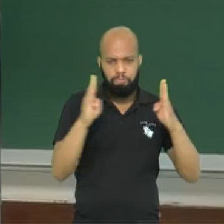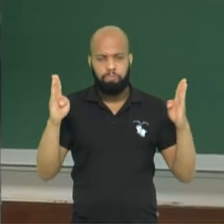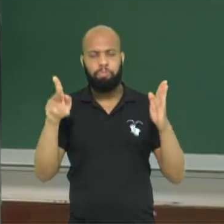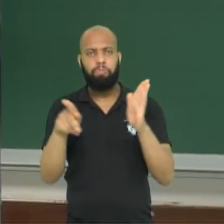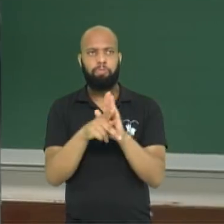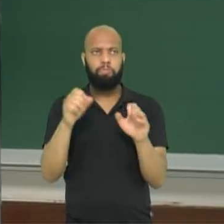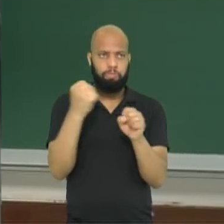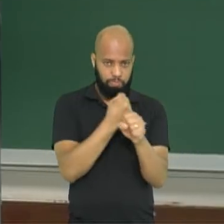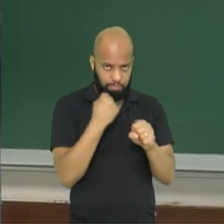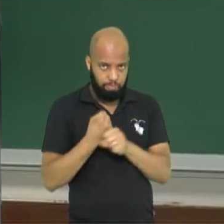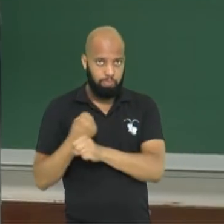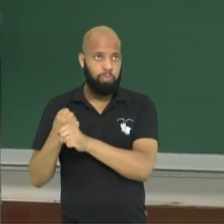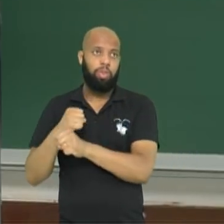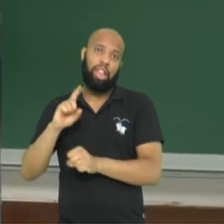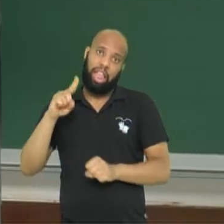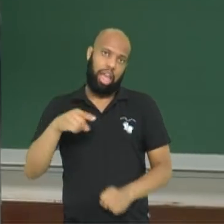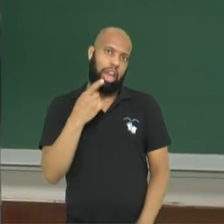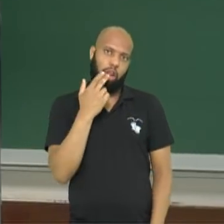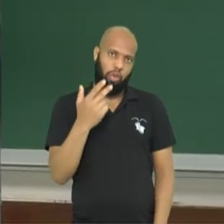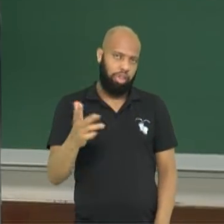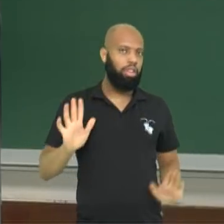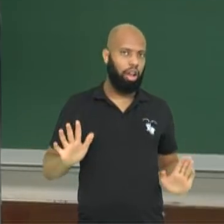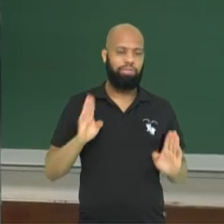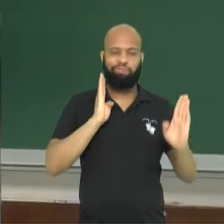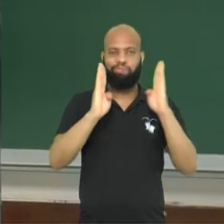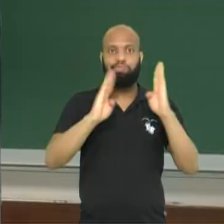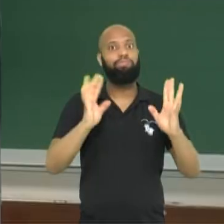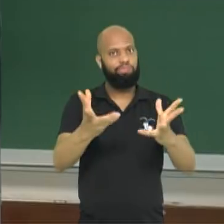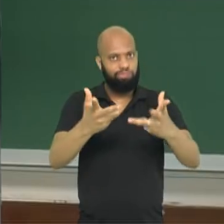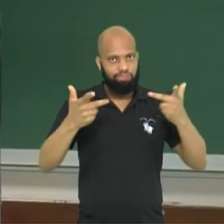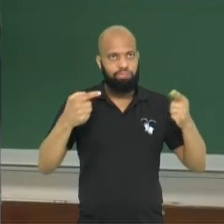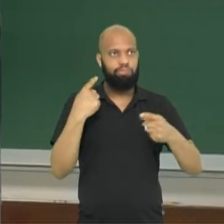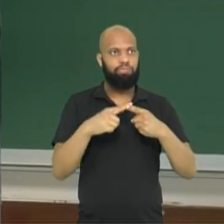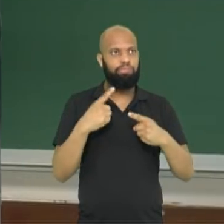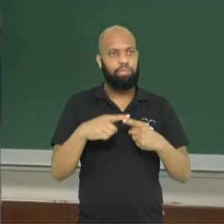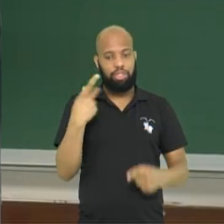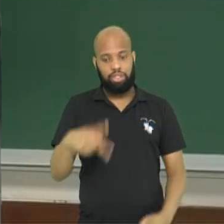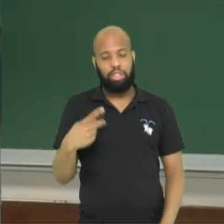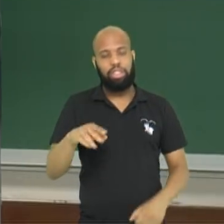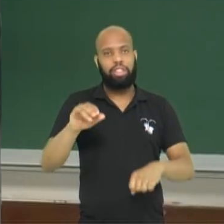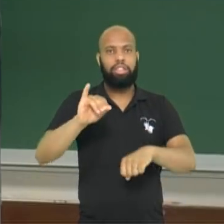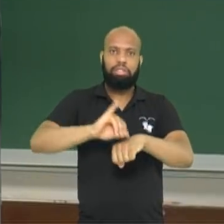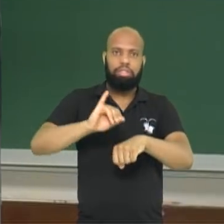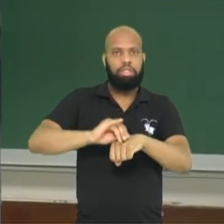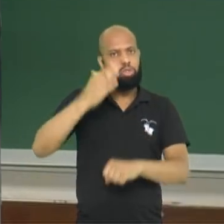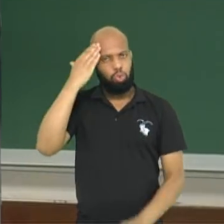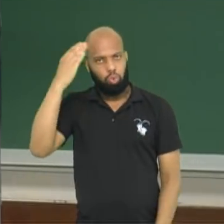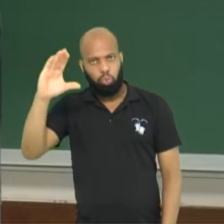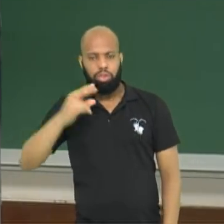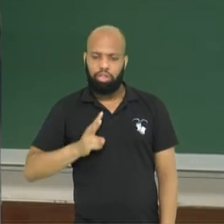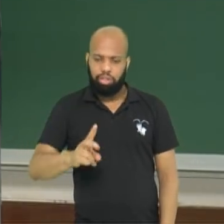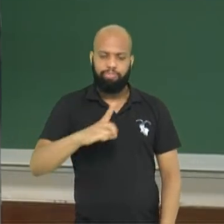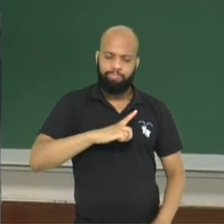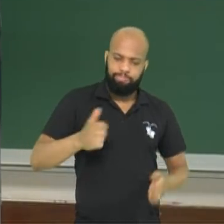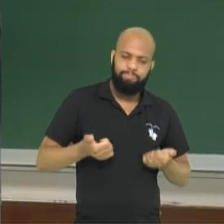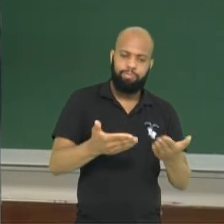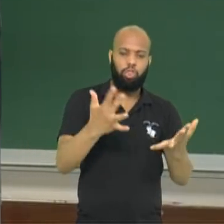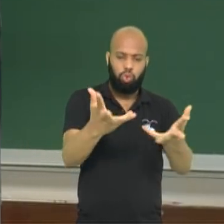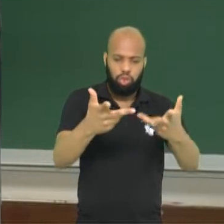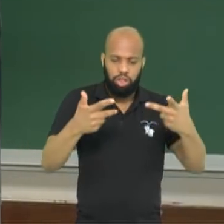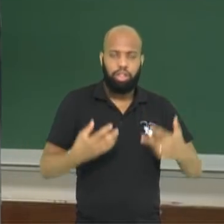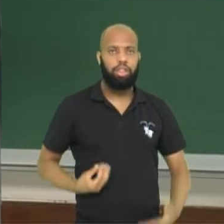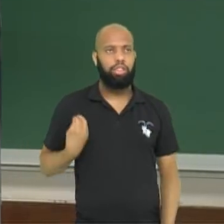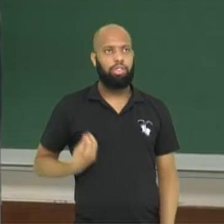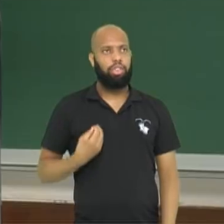época, lógico, que havia de mais moderno, né, de maior qualidade, novamente a cidade de Curitiba oferecendo, né, qualidade de vida aos